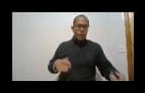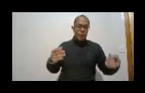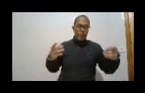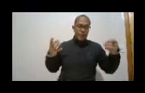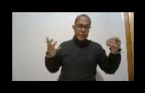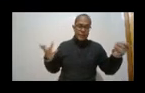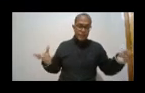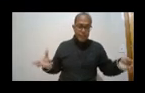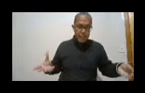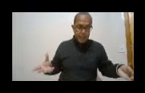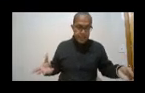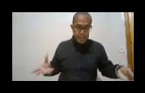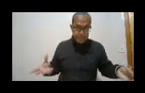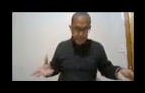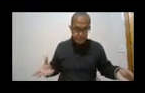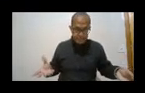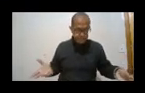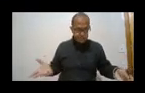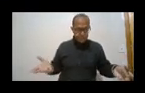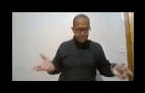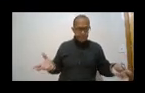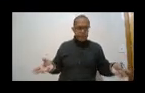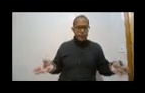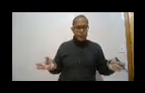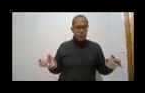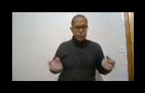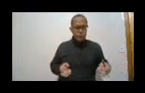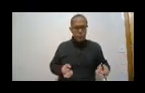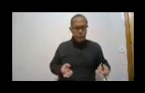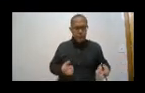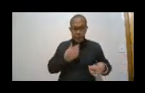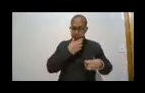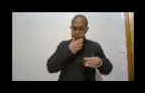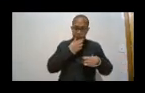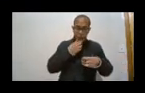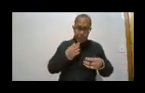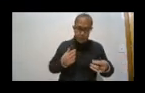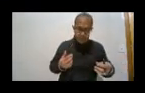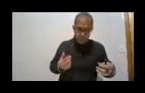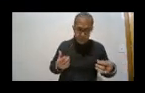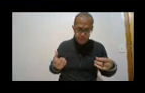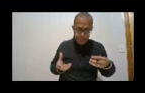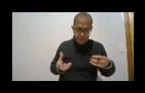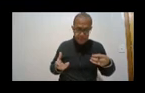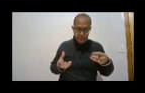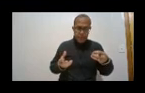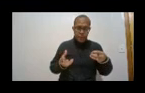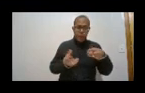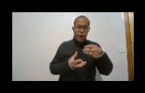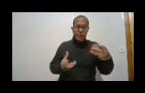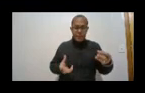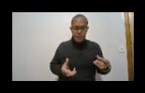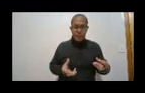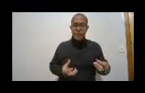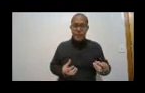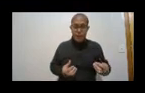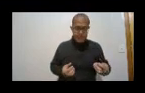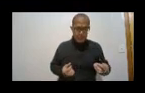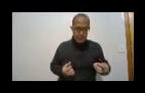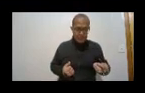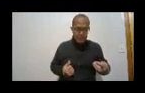eliminação, quando pensamos em eliminação, estamos discutindo o quê? Diversas formas